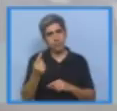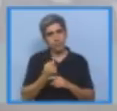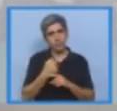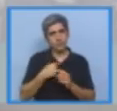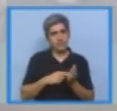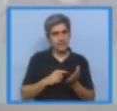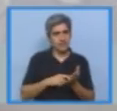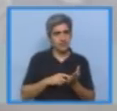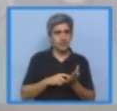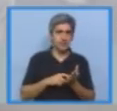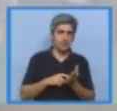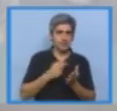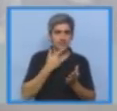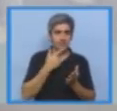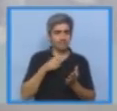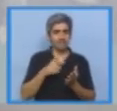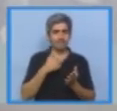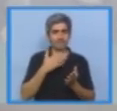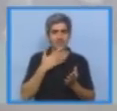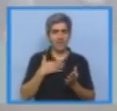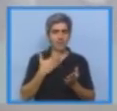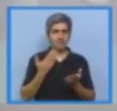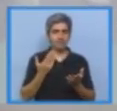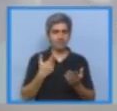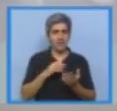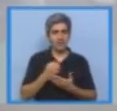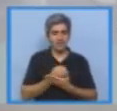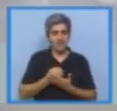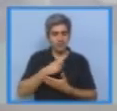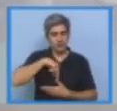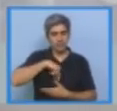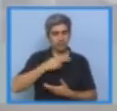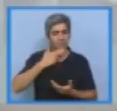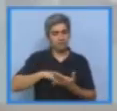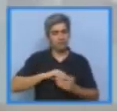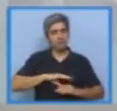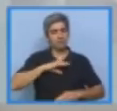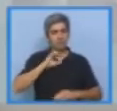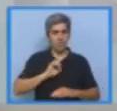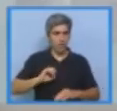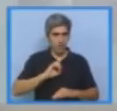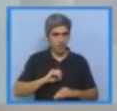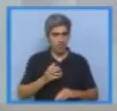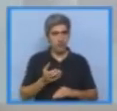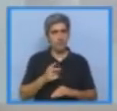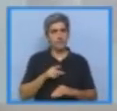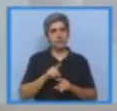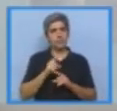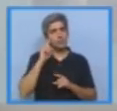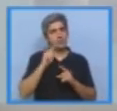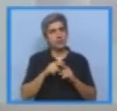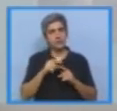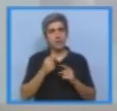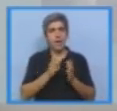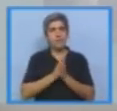de que precisamos, percebemos que isso acaba por nos deixar mais vazio, não é? No fundo, uma atitude consumista nas